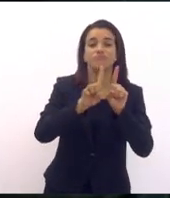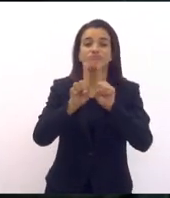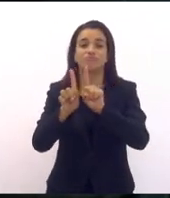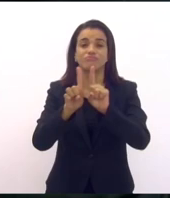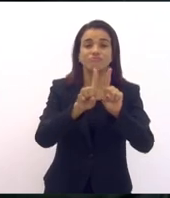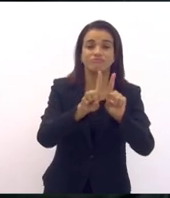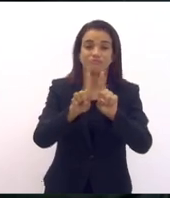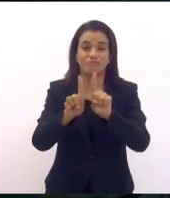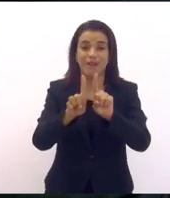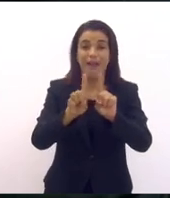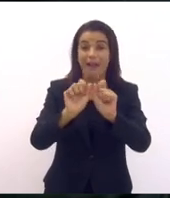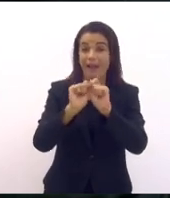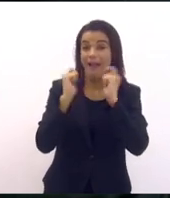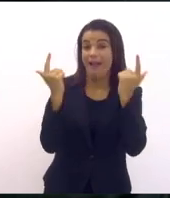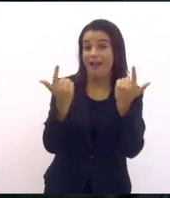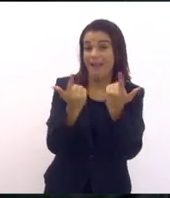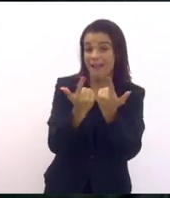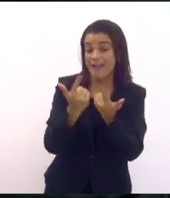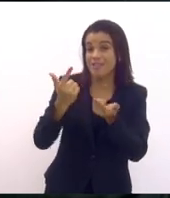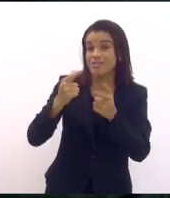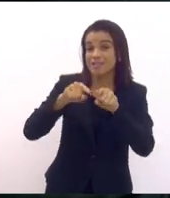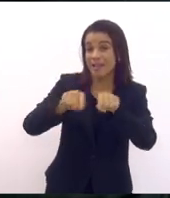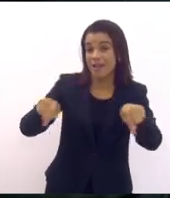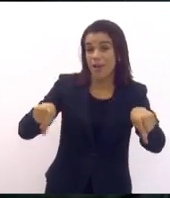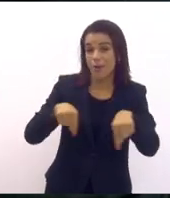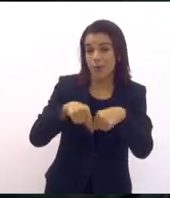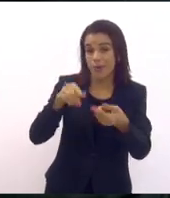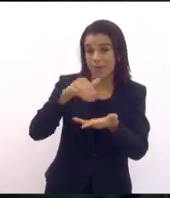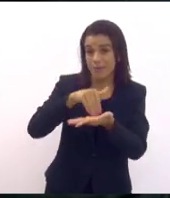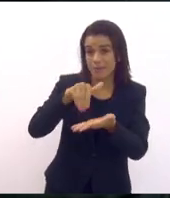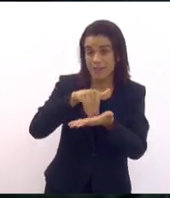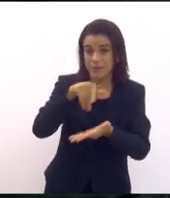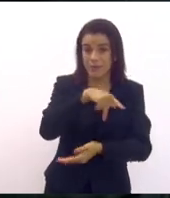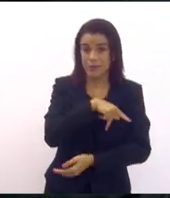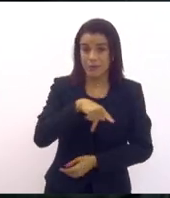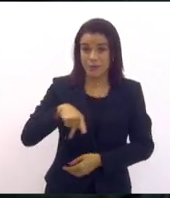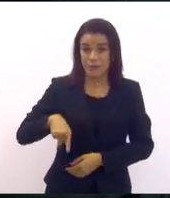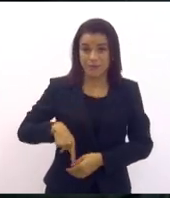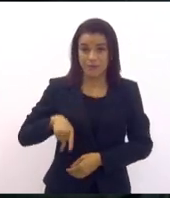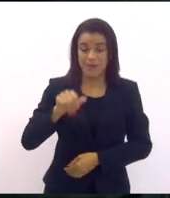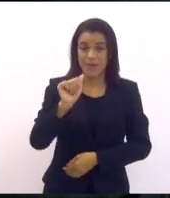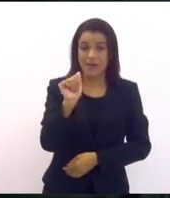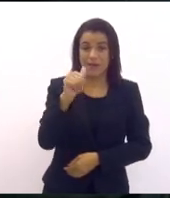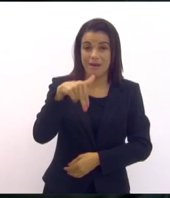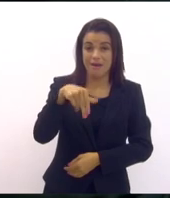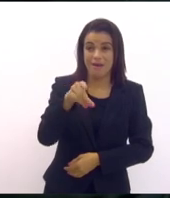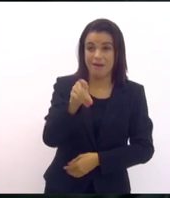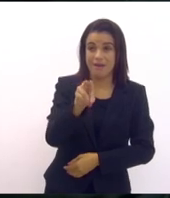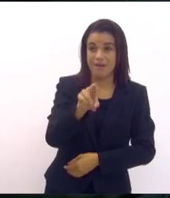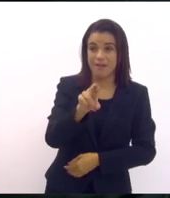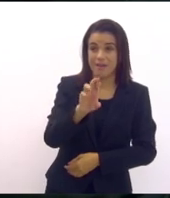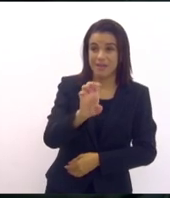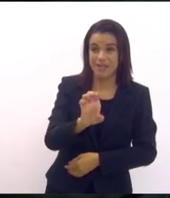alerge ao gabinete do presidente André ciciliano